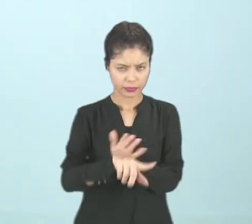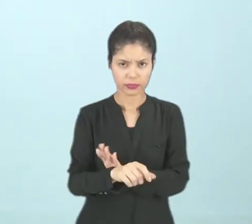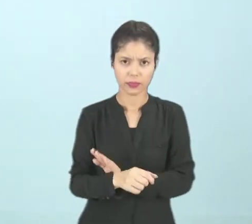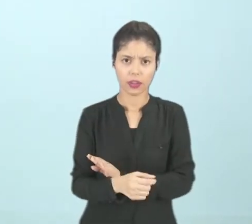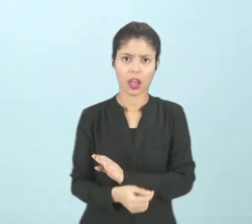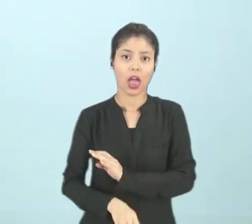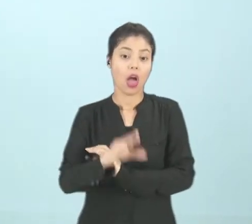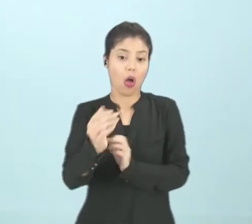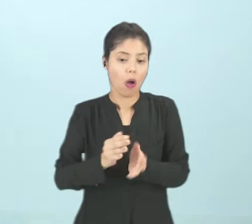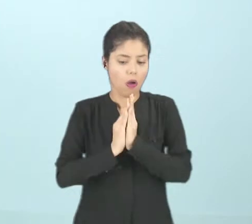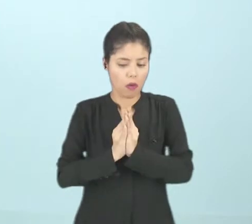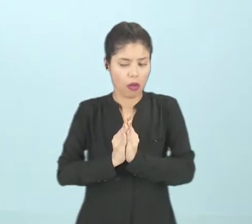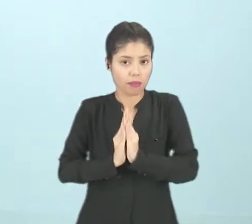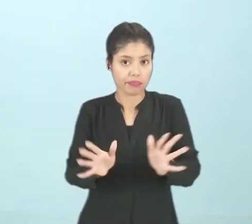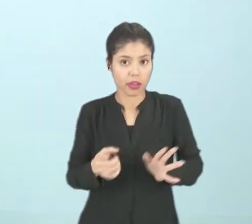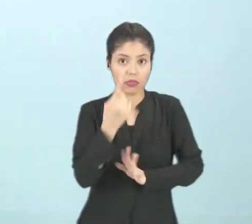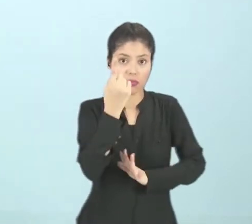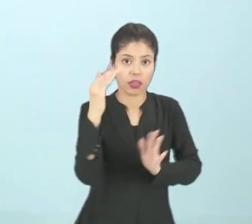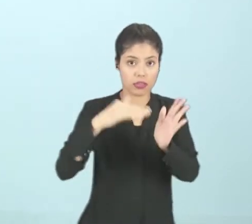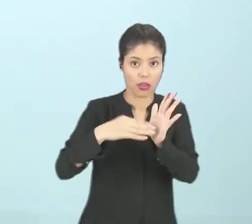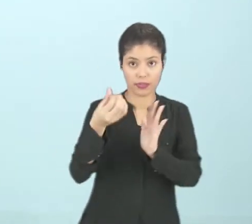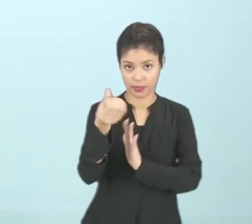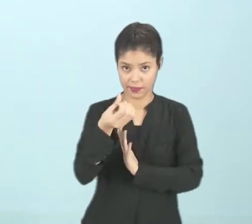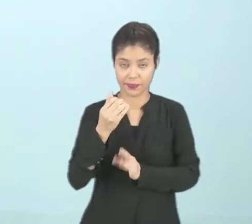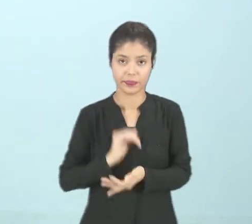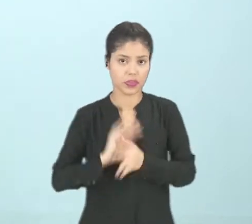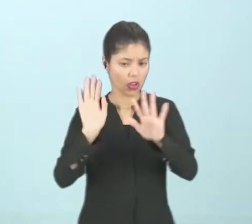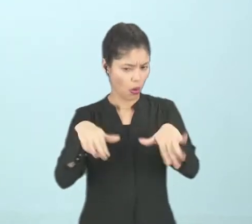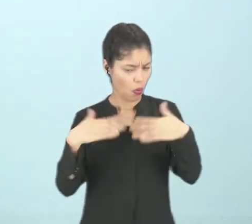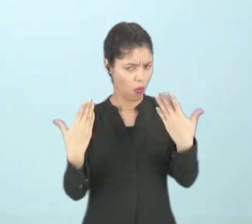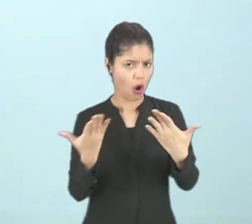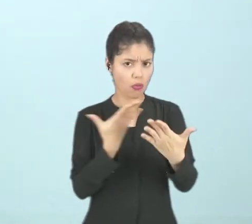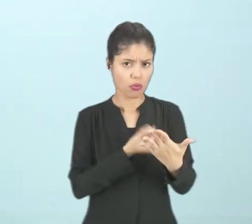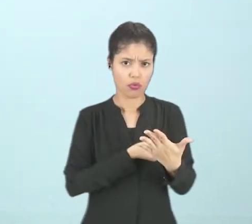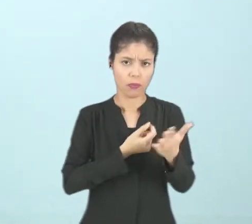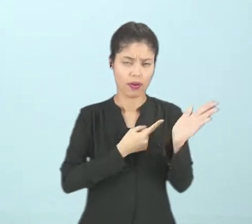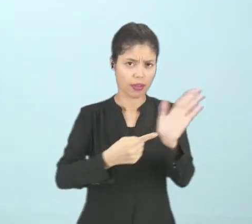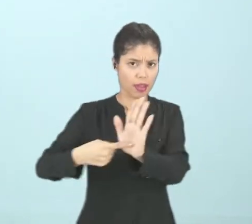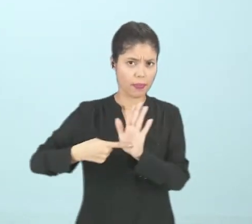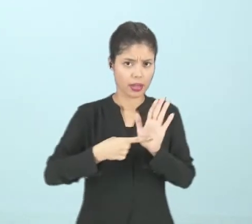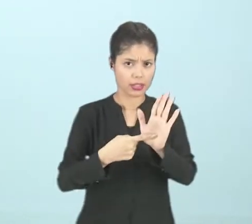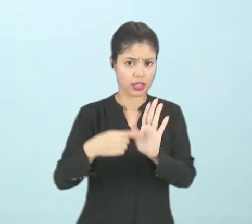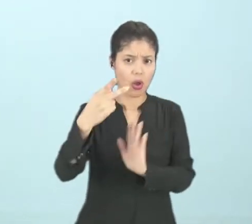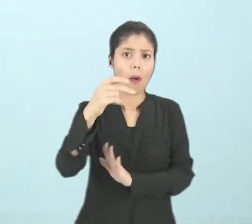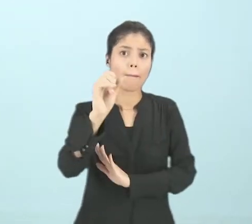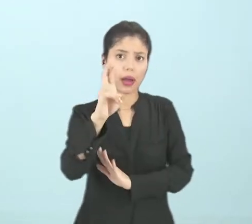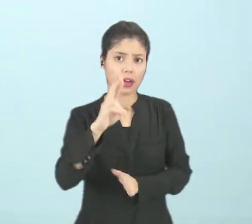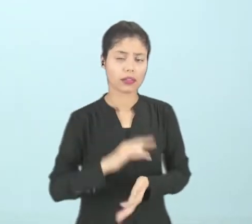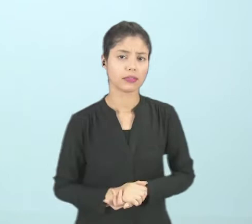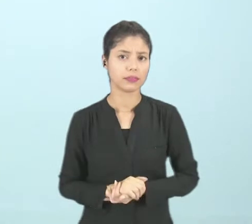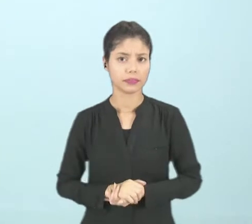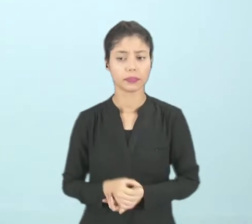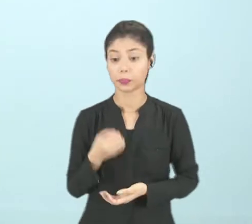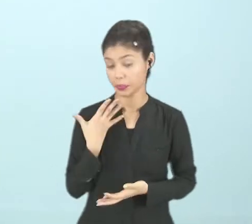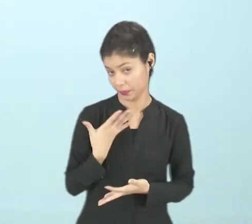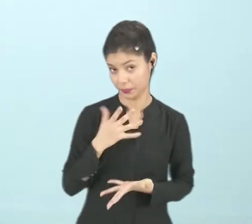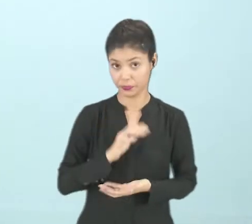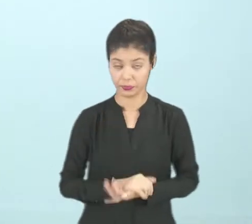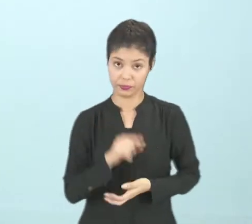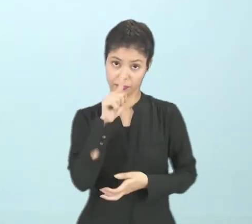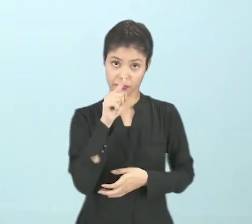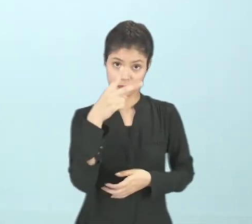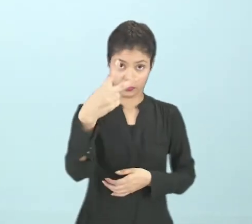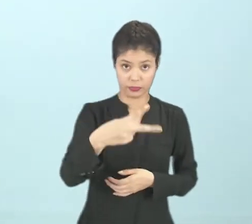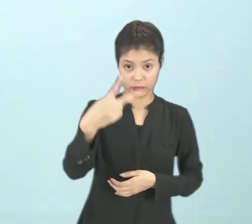de um dado, do número 1 até o número 6, quais são os números que representam aí os pares? Bem, você que